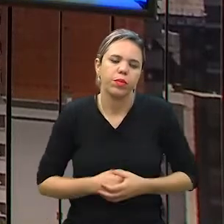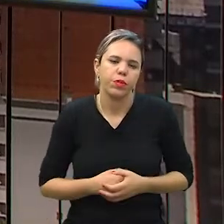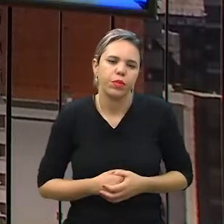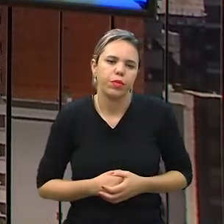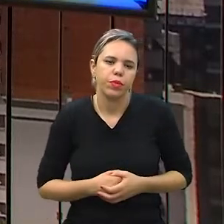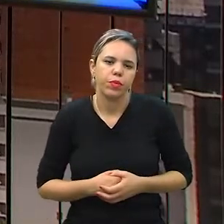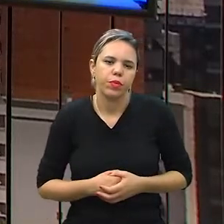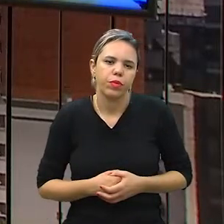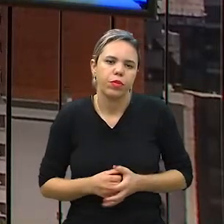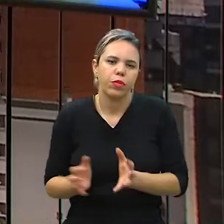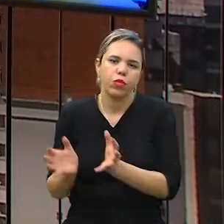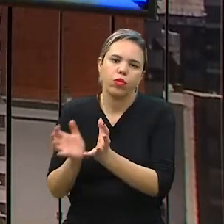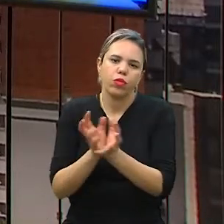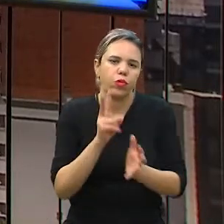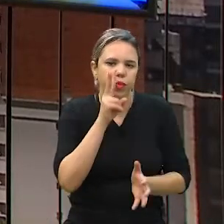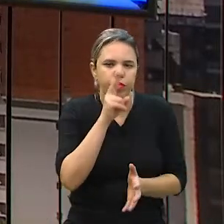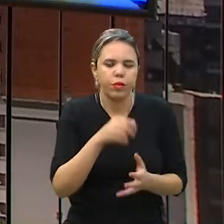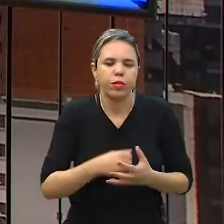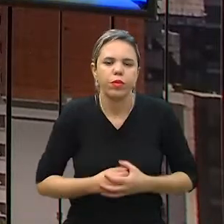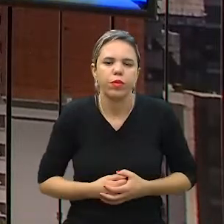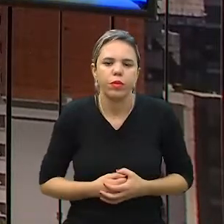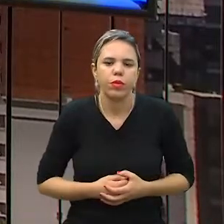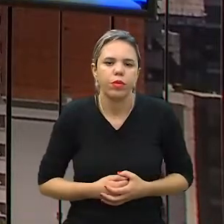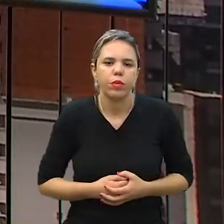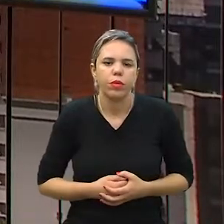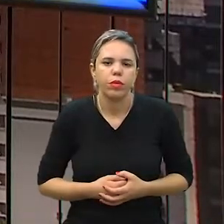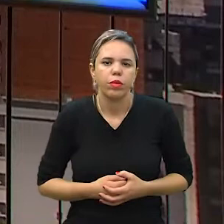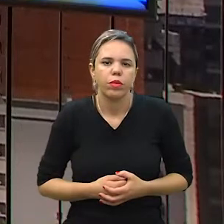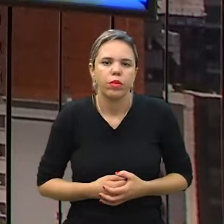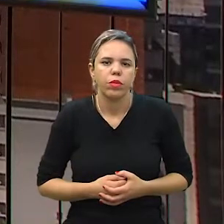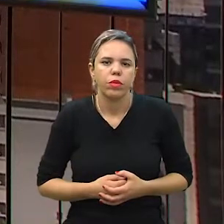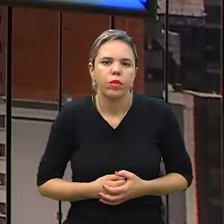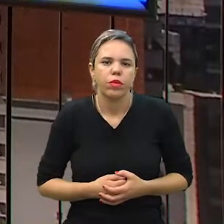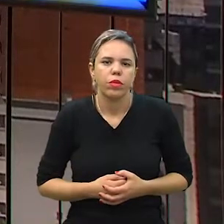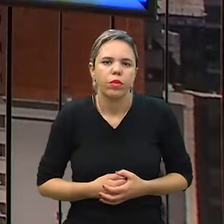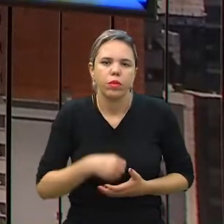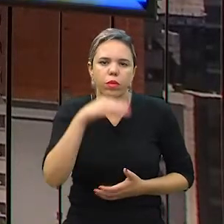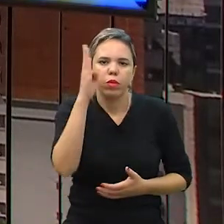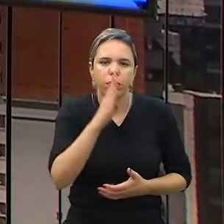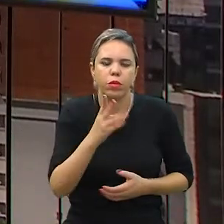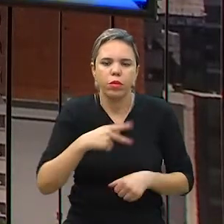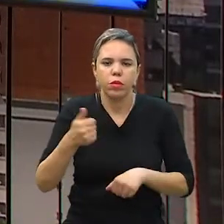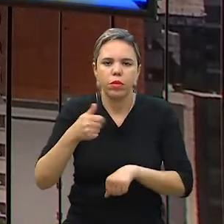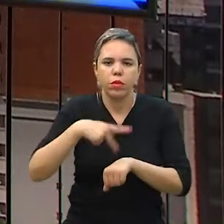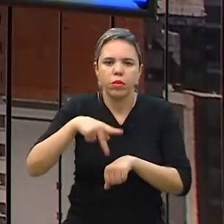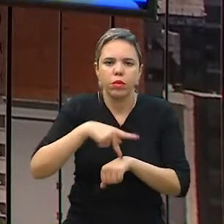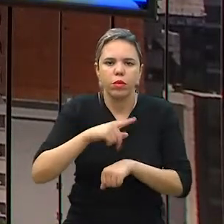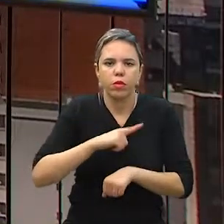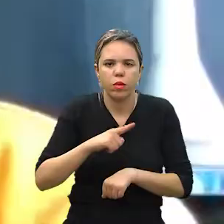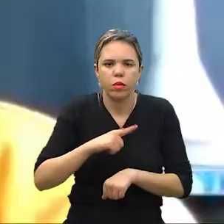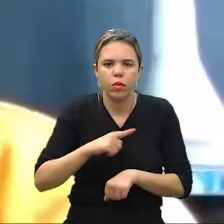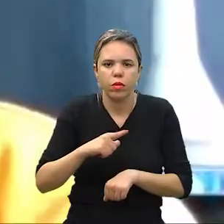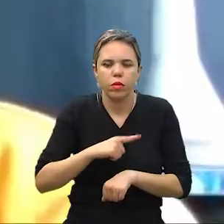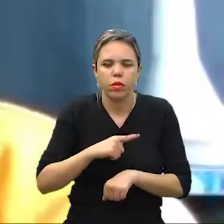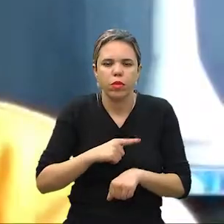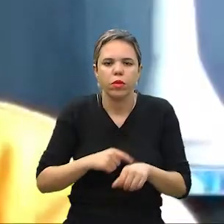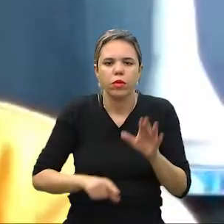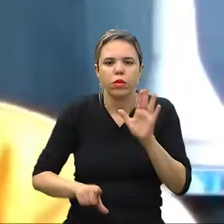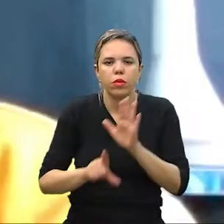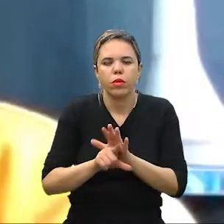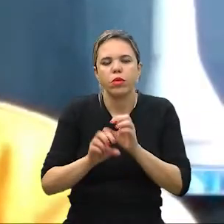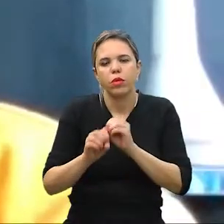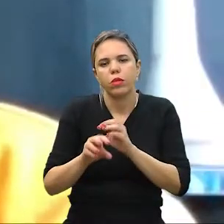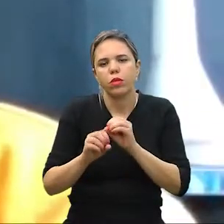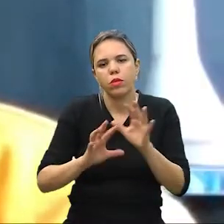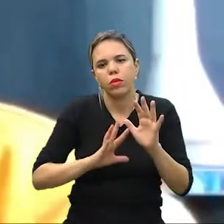o coletivo a ser mais forte? O Brasil foi um dos primeiros países a ter uma lei falando de